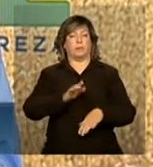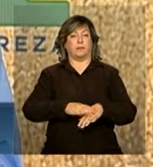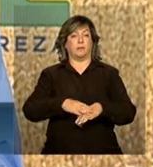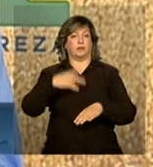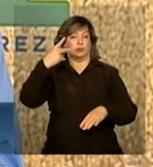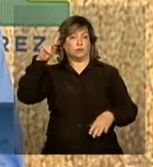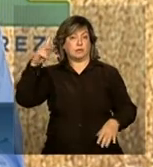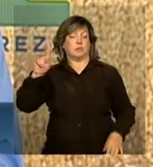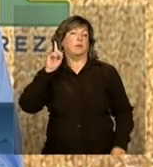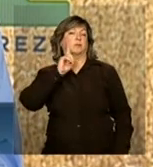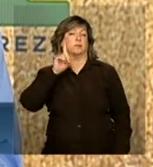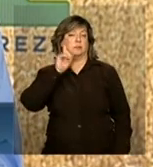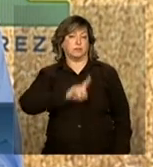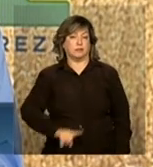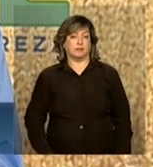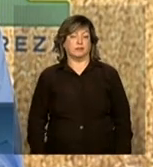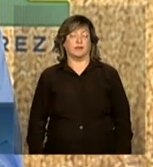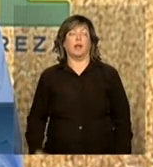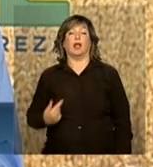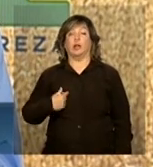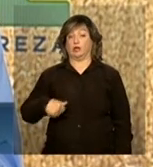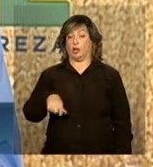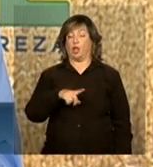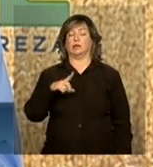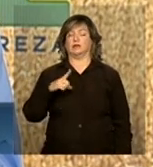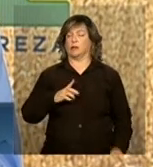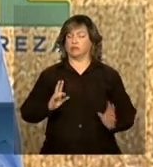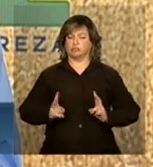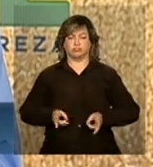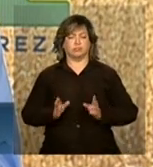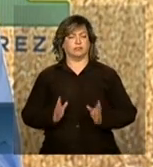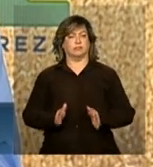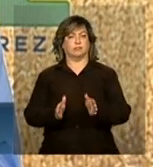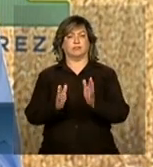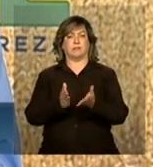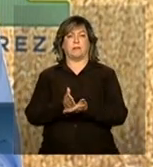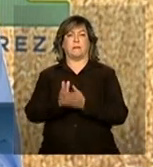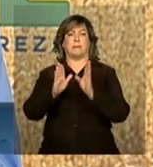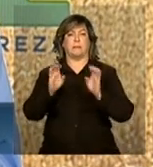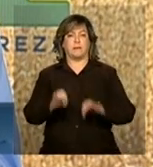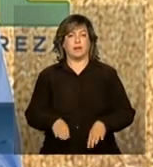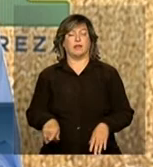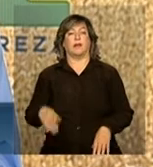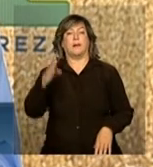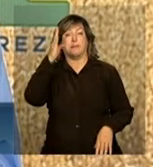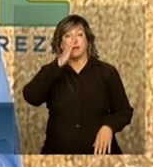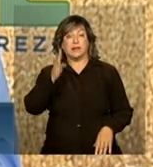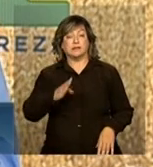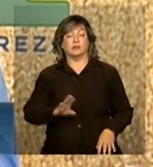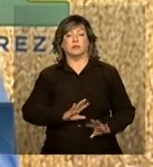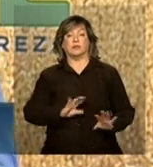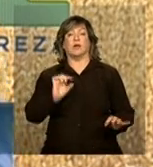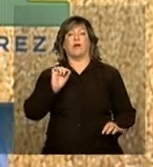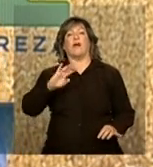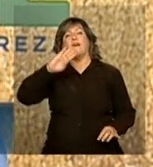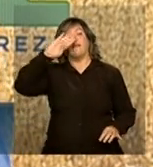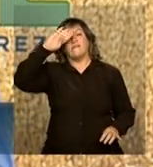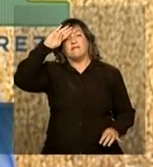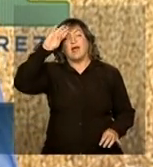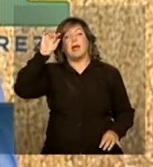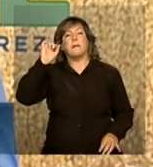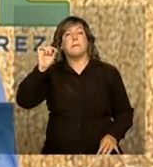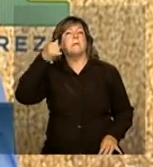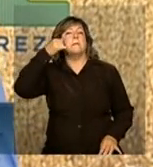dos americanos. Estamos caminhando com eficiência para cumprir a meta de tornar o Brasil livre de febre aftosa com vacinação até